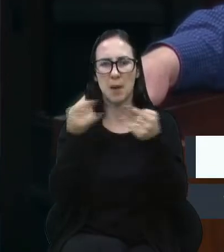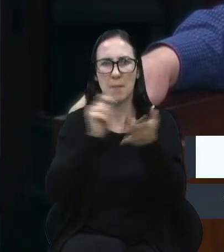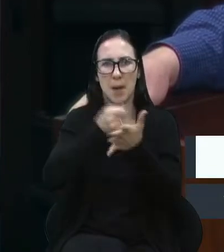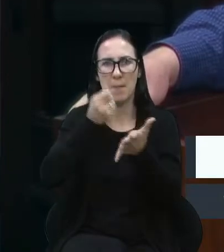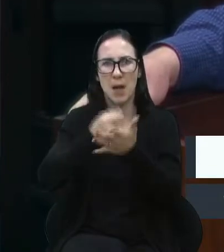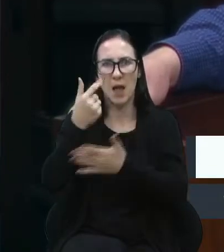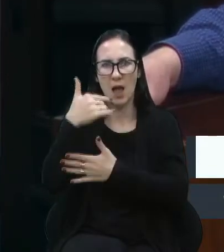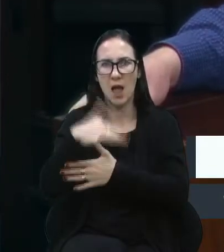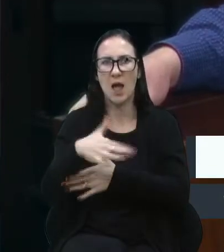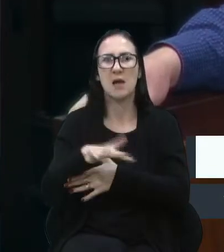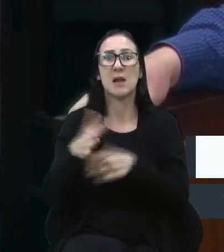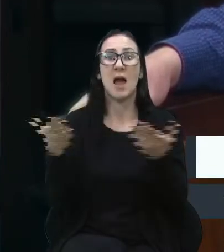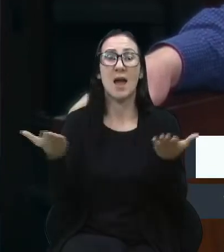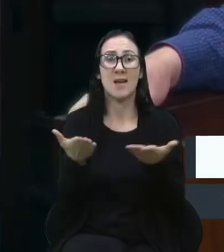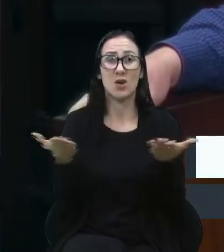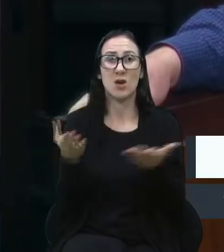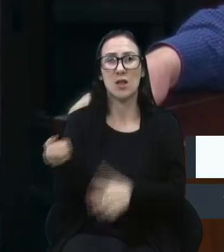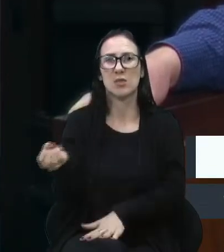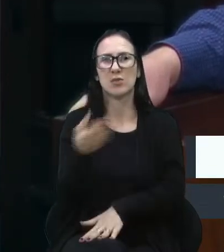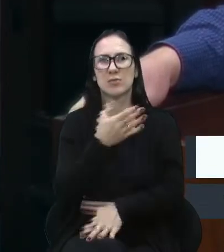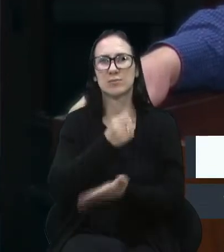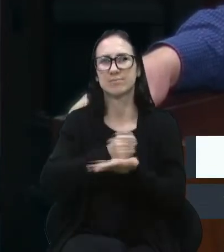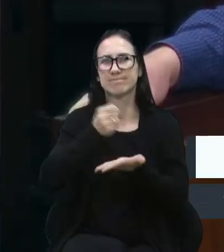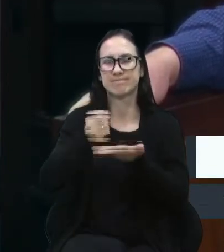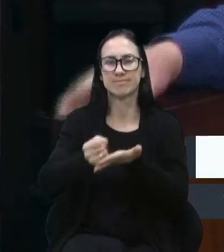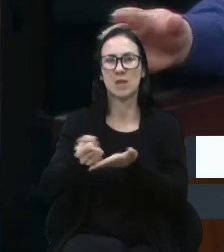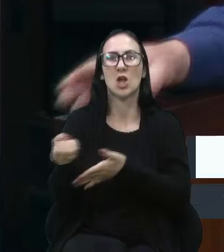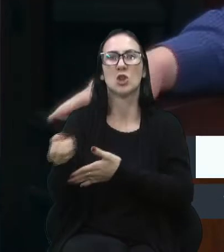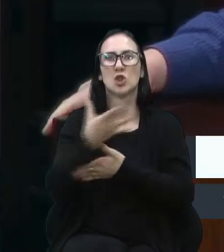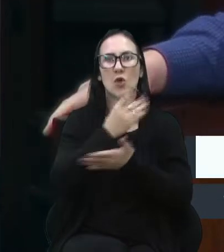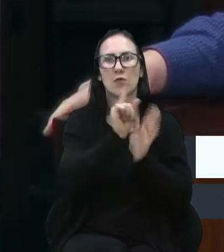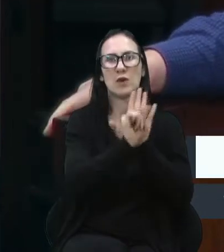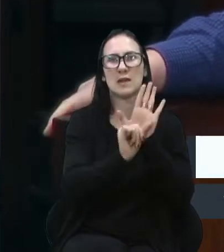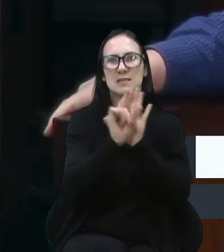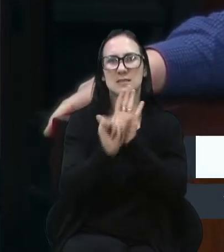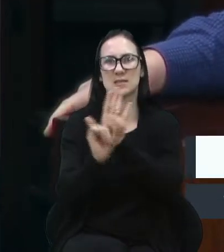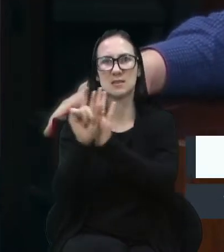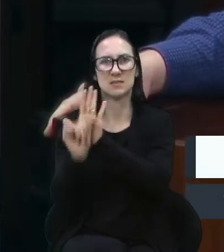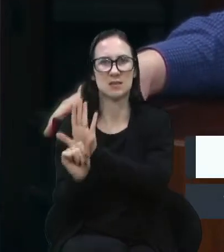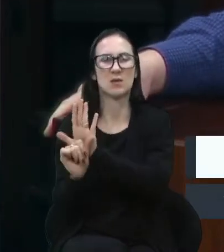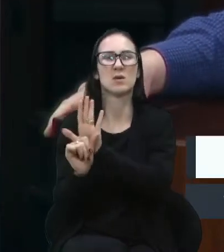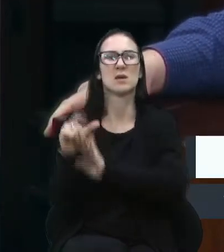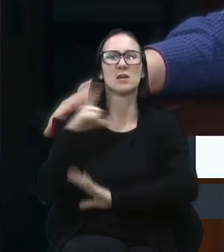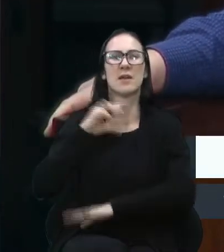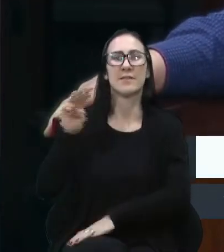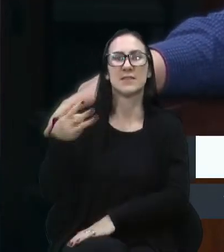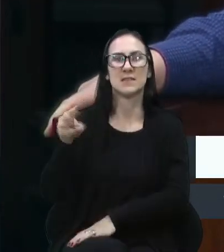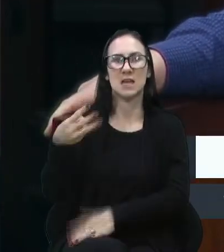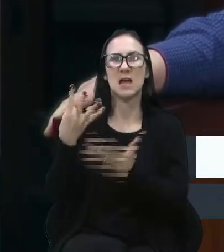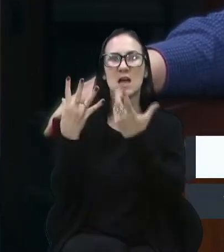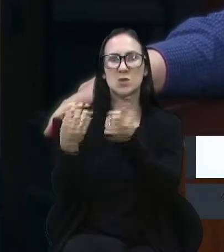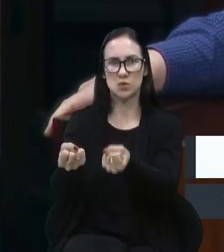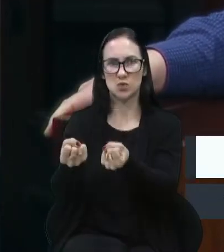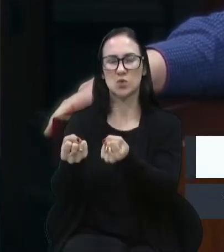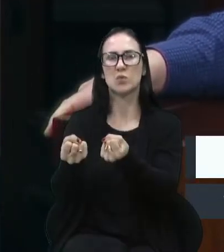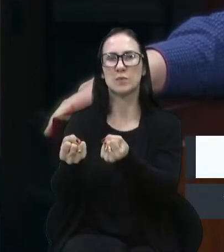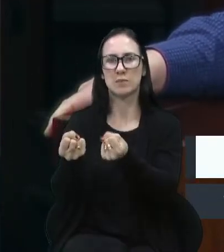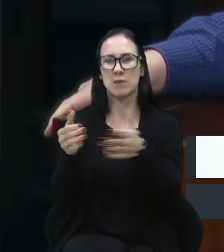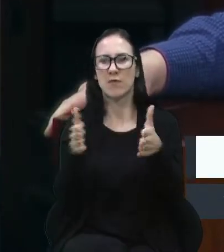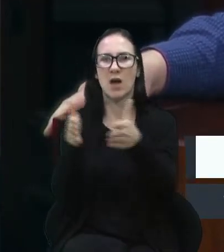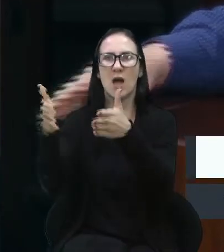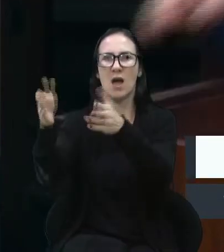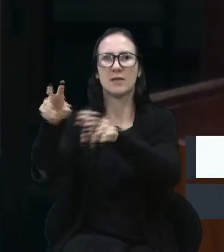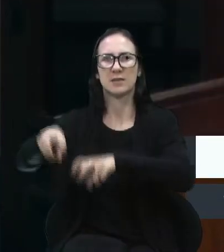então, nesse novo contrato, nessa nova licitação, a Visate assume, então, as linhas do interior. E os valores